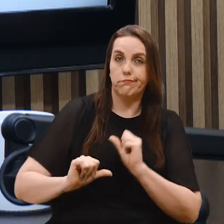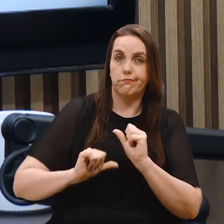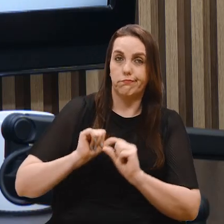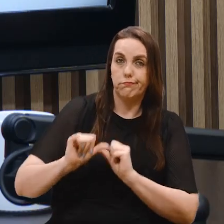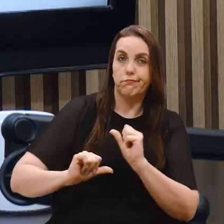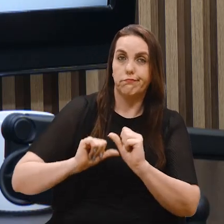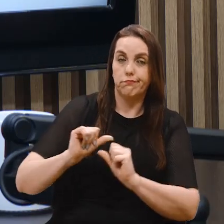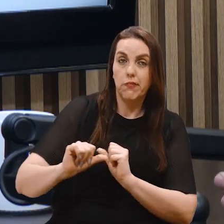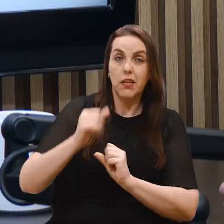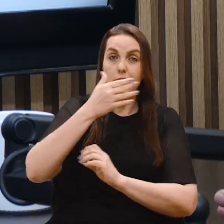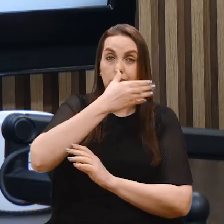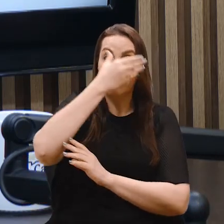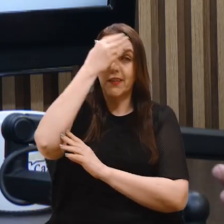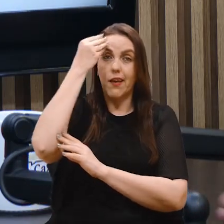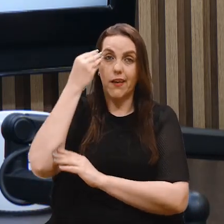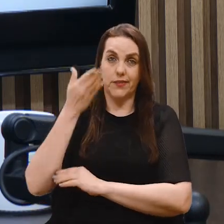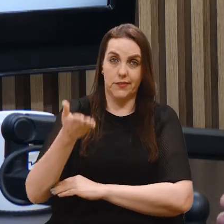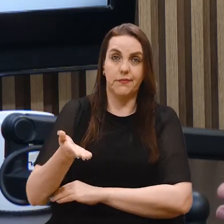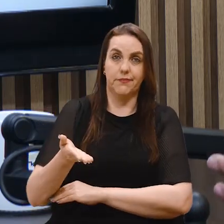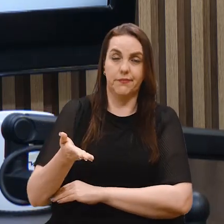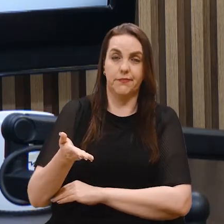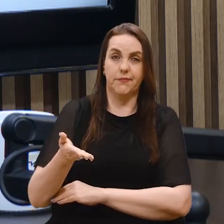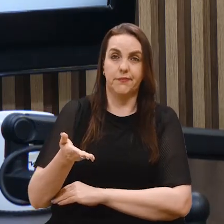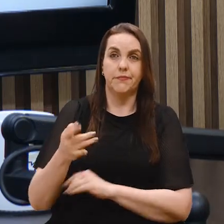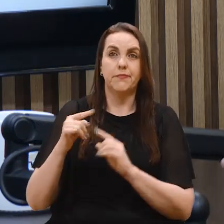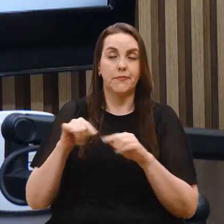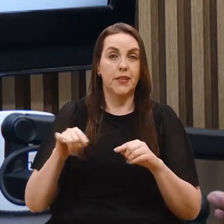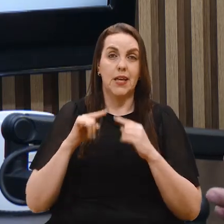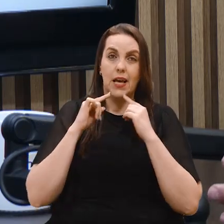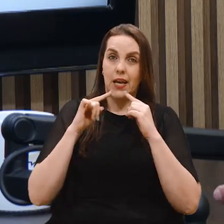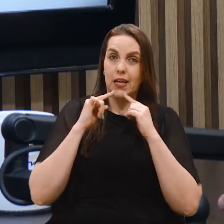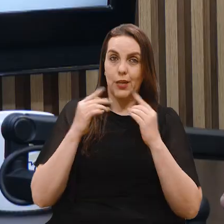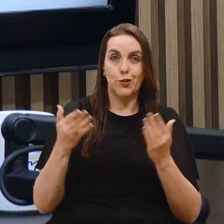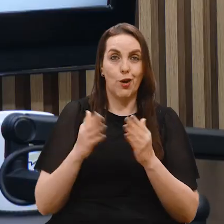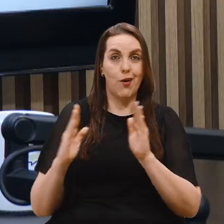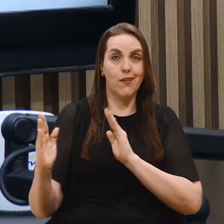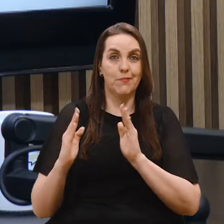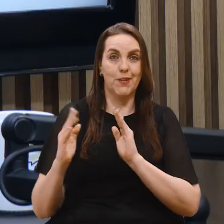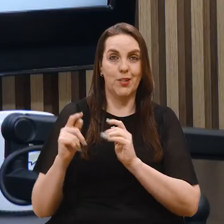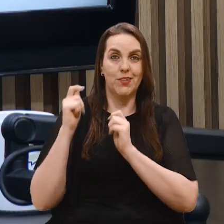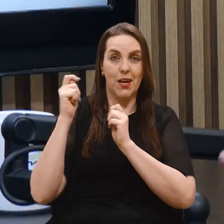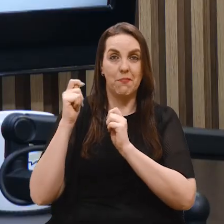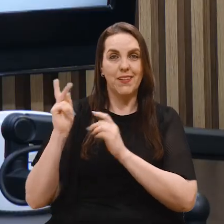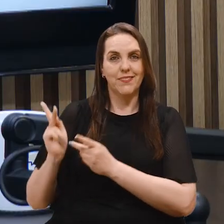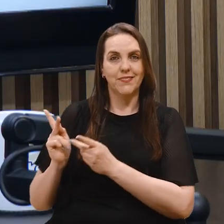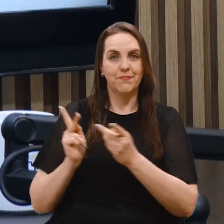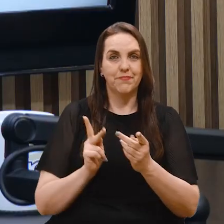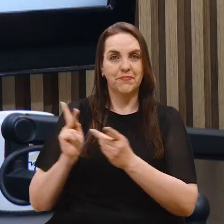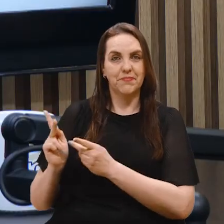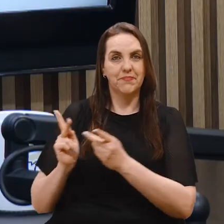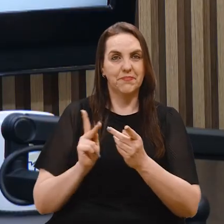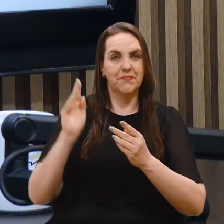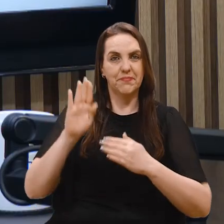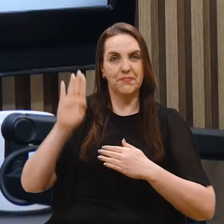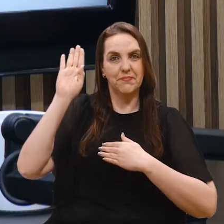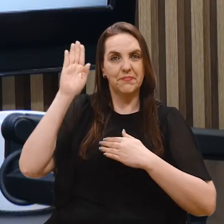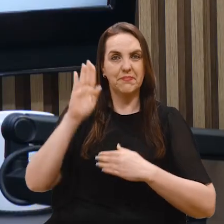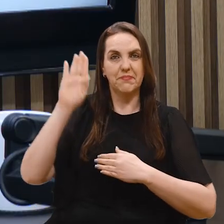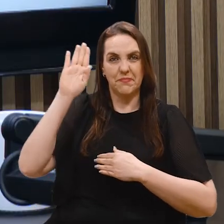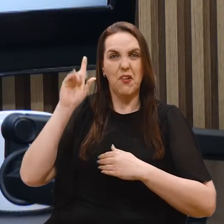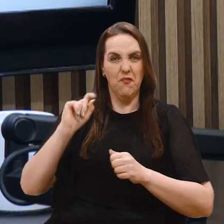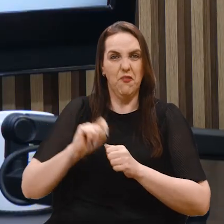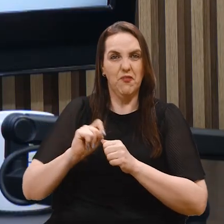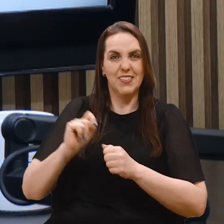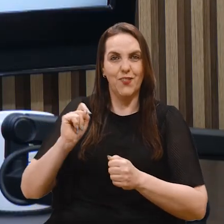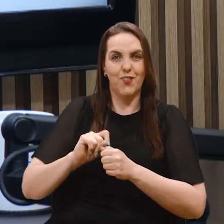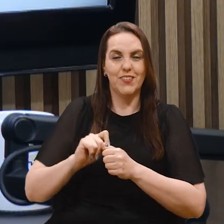esquecem, talvez. Mas agora é uma crítica, sempre quando é época de campanha, eles visitam, né? E prometem, né? Só que